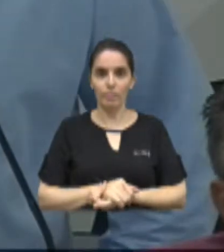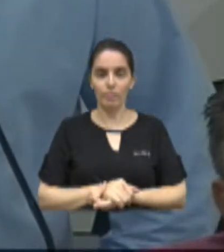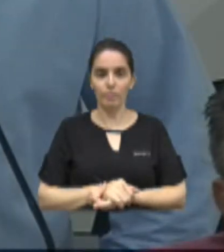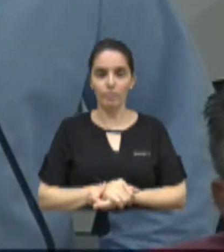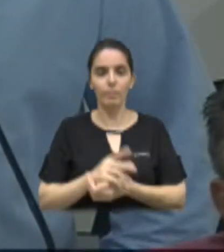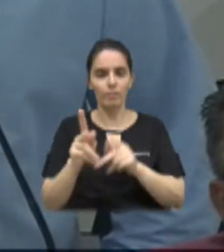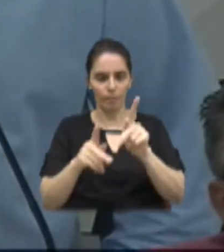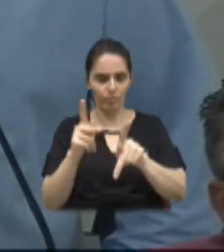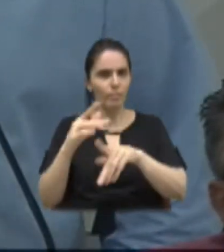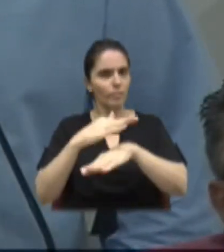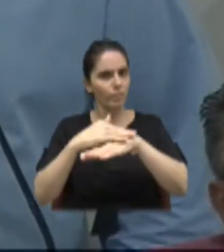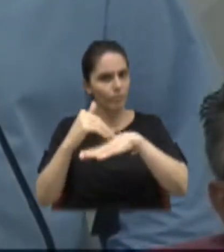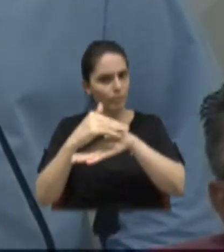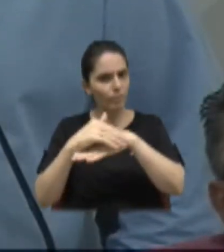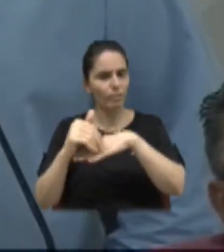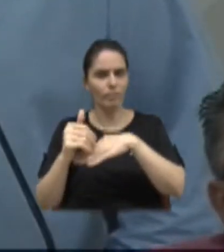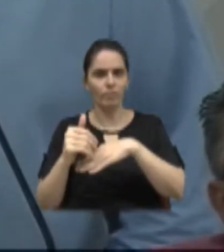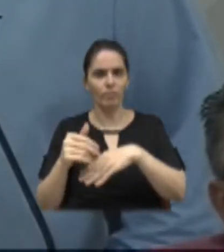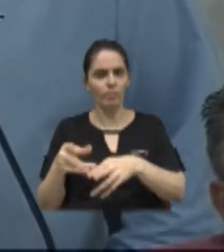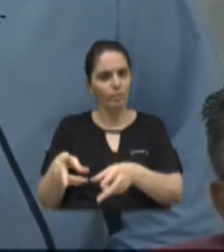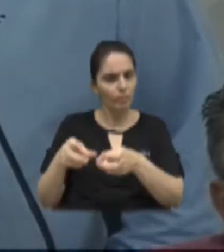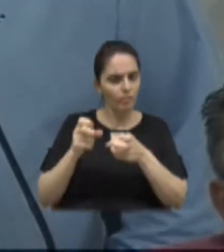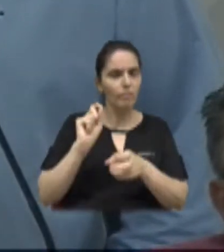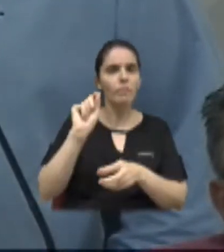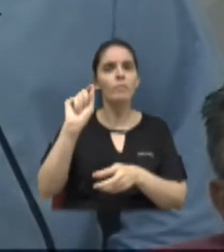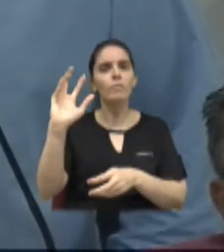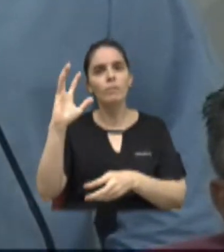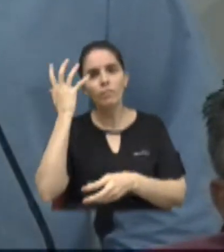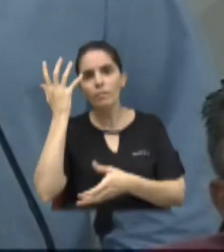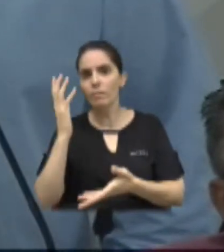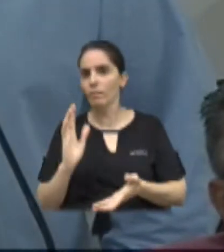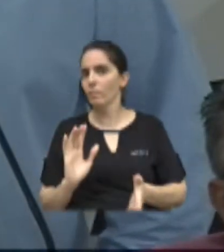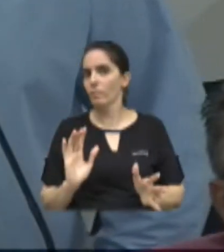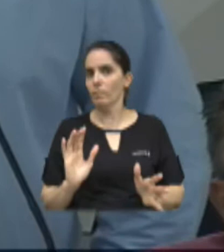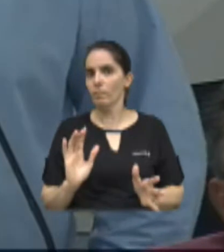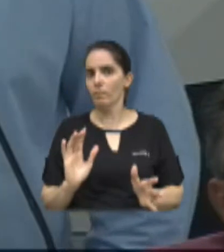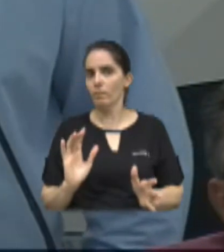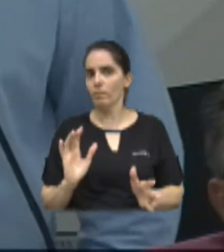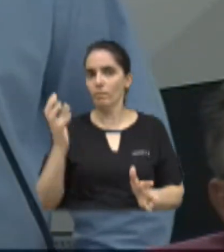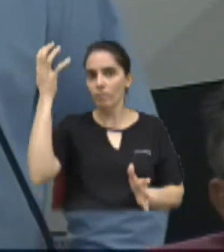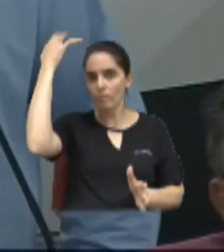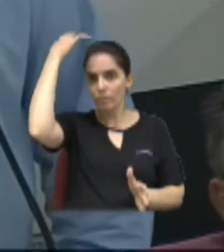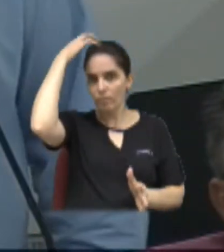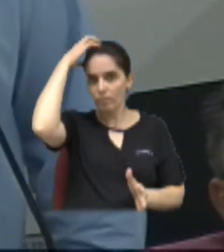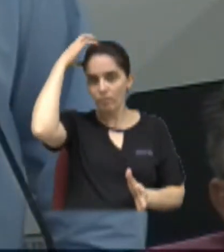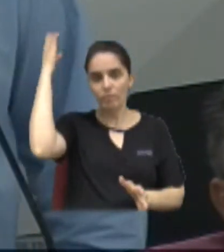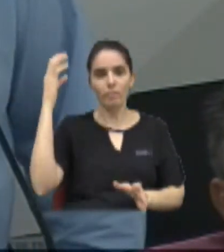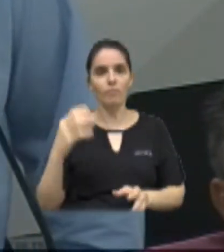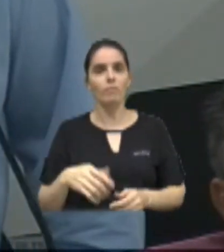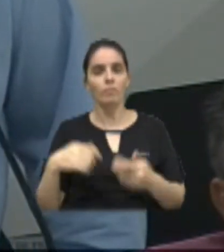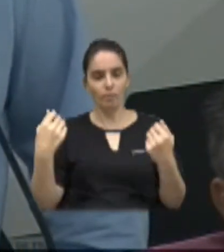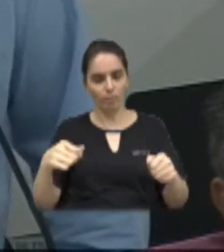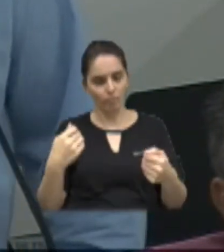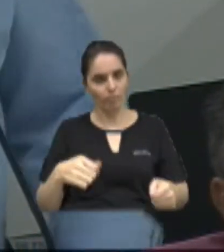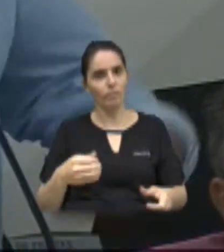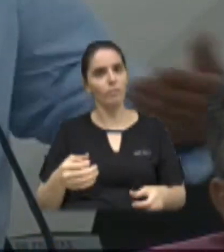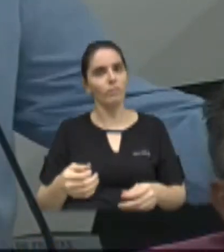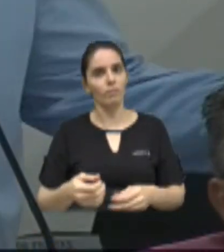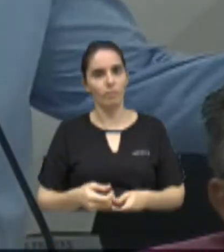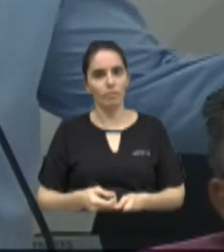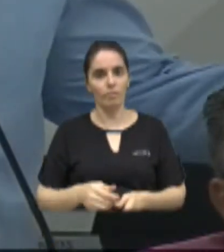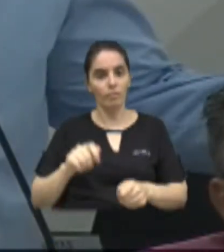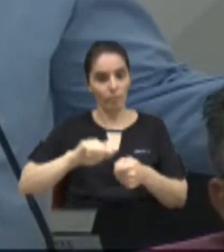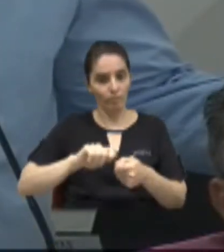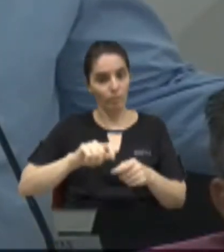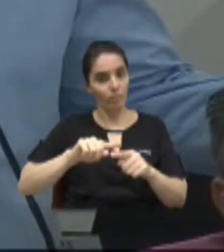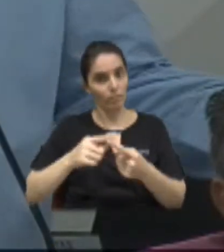conversar com a população e ver o que está acontecendo. Não estou isentando ninguém de culpa aqui, não. Se tem culpados, que paguem. Mas também